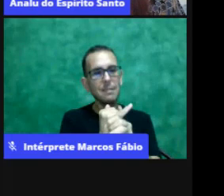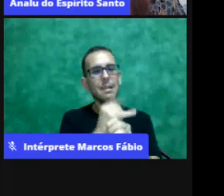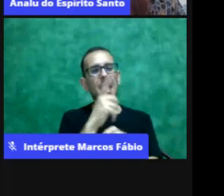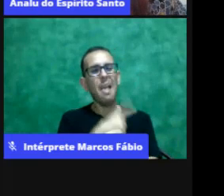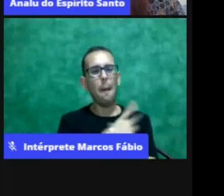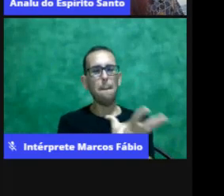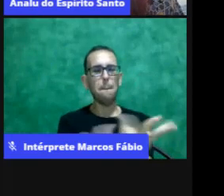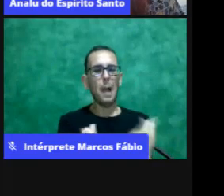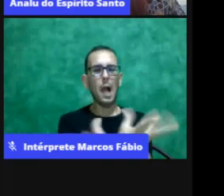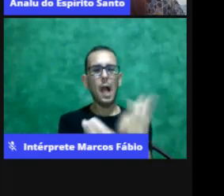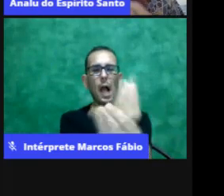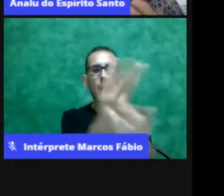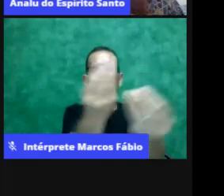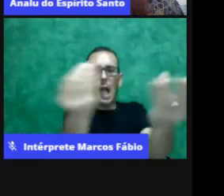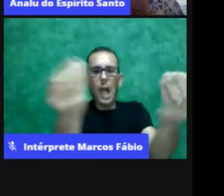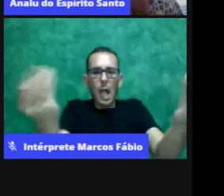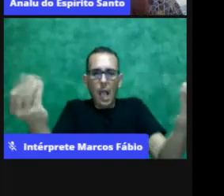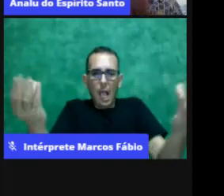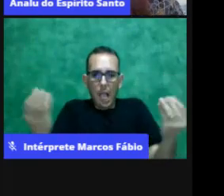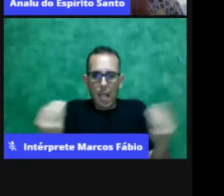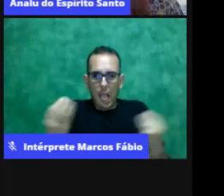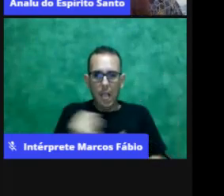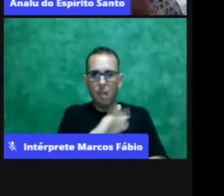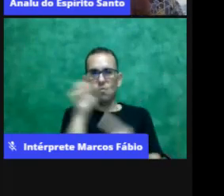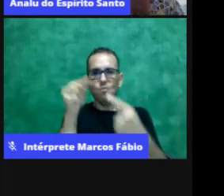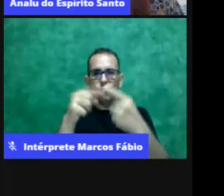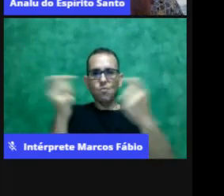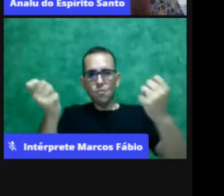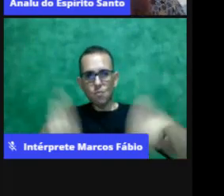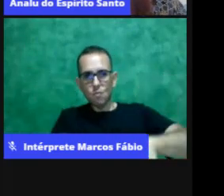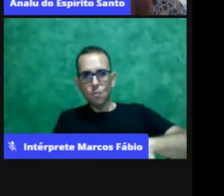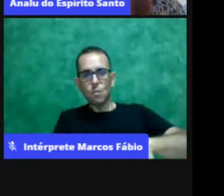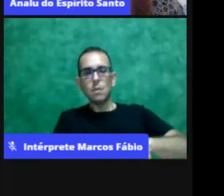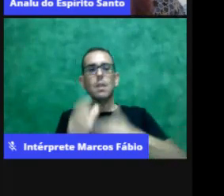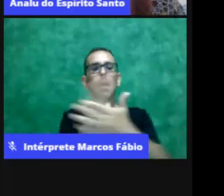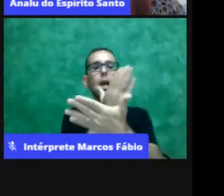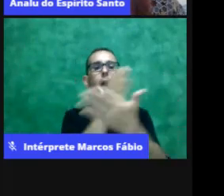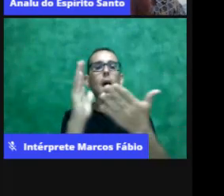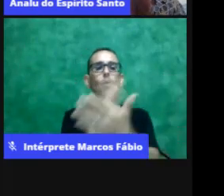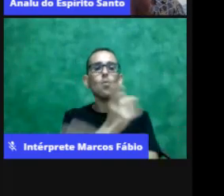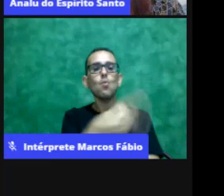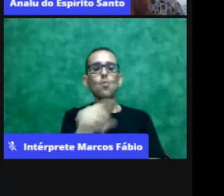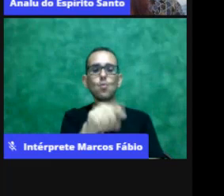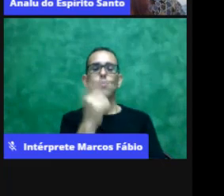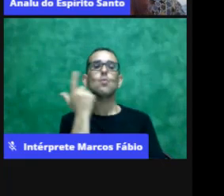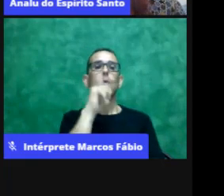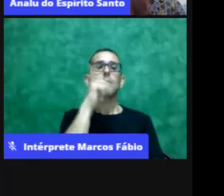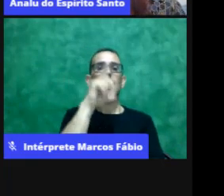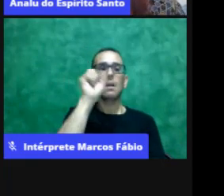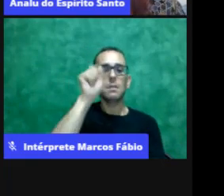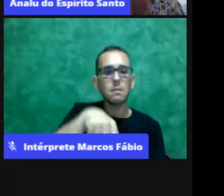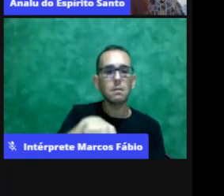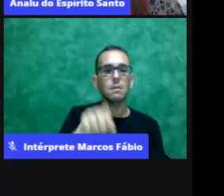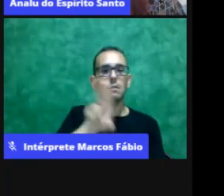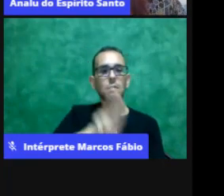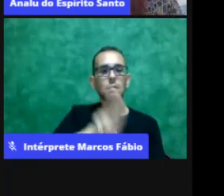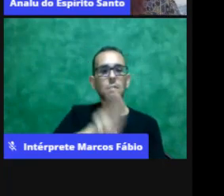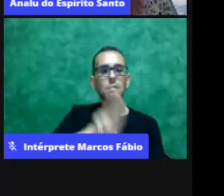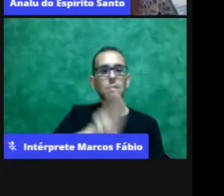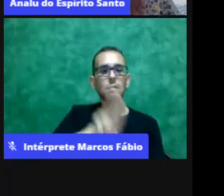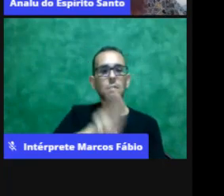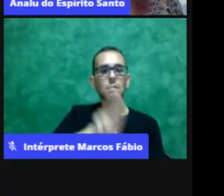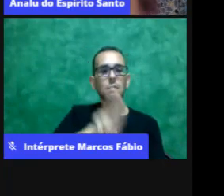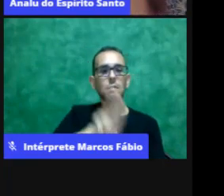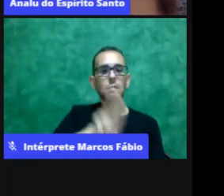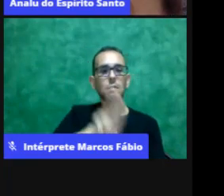cheia de programas, de tutoriais, que algum deles eu vou conseguir utilizar e chegar a